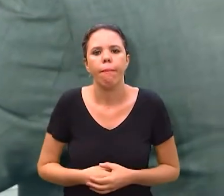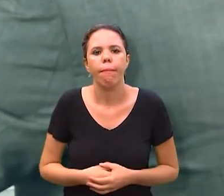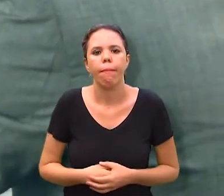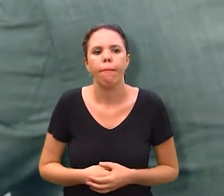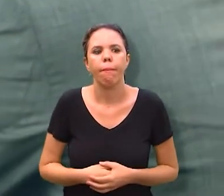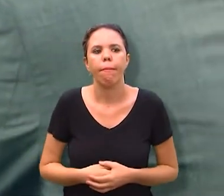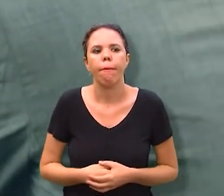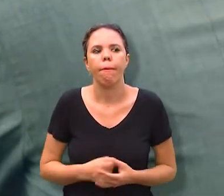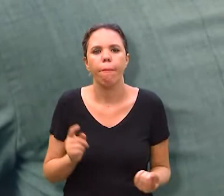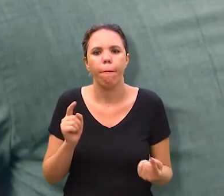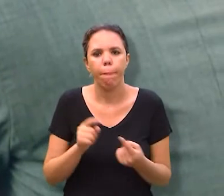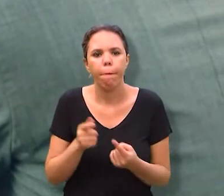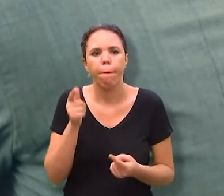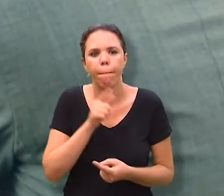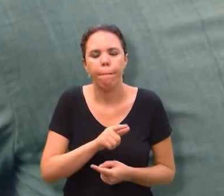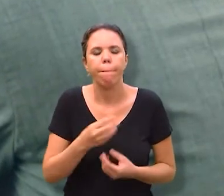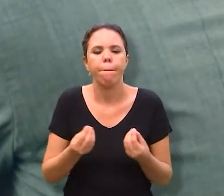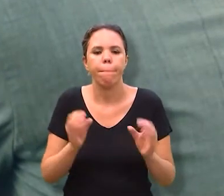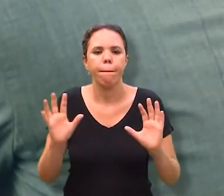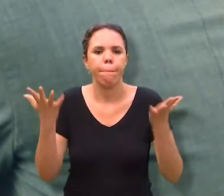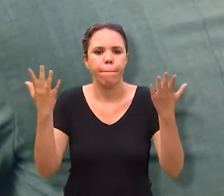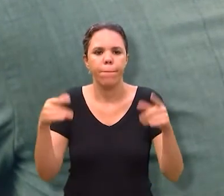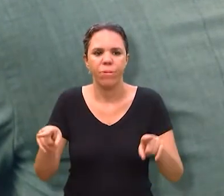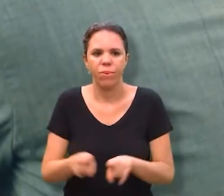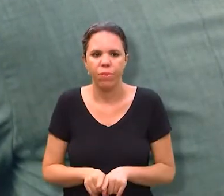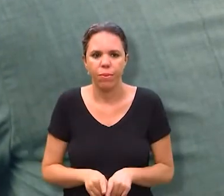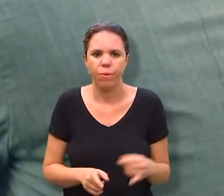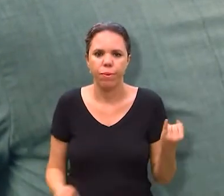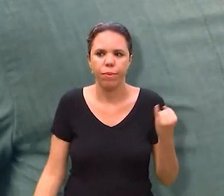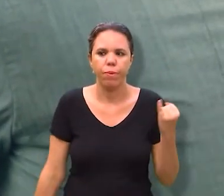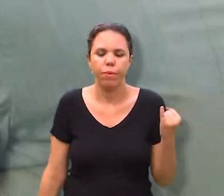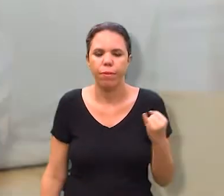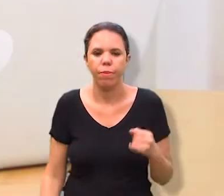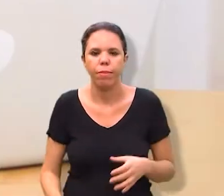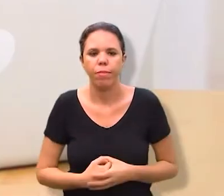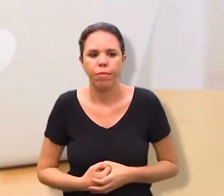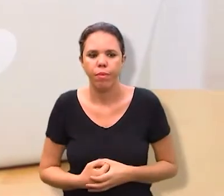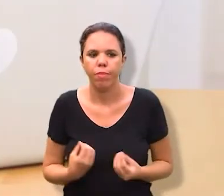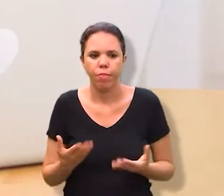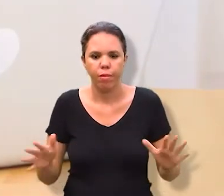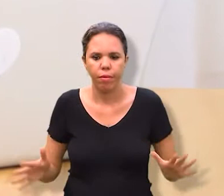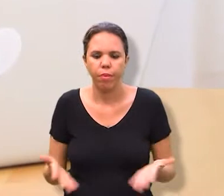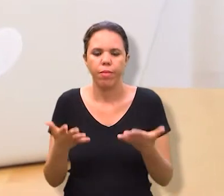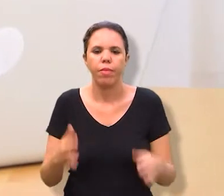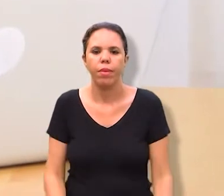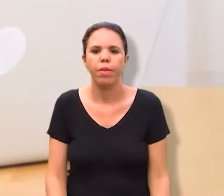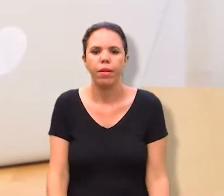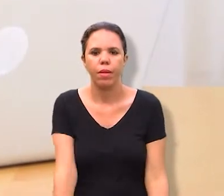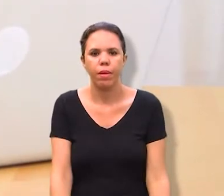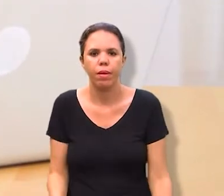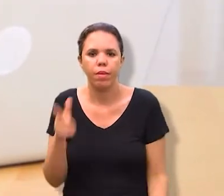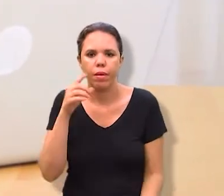a cada pequeno objetivo alcançado, comemorar também. Isso é muito importante para dar motivação